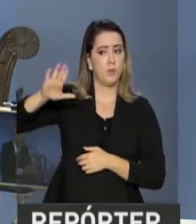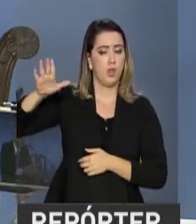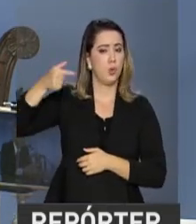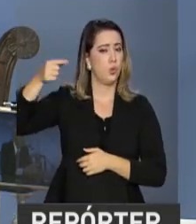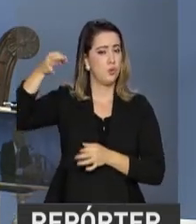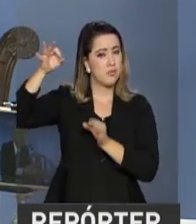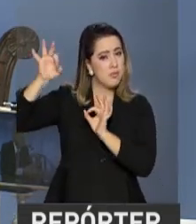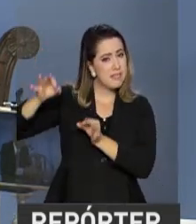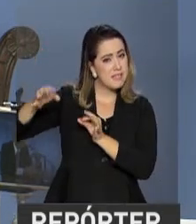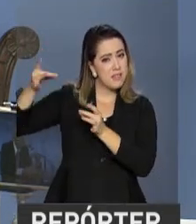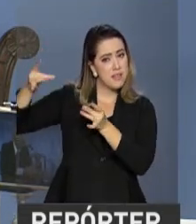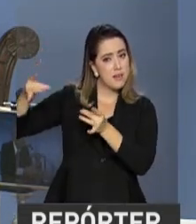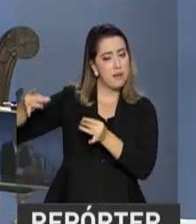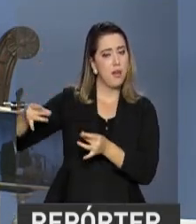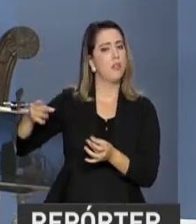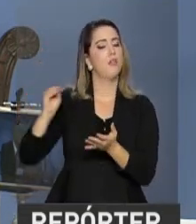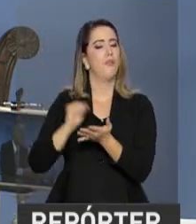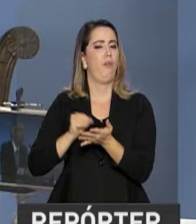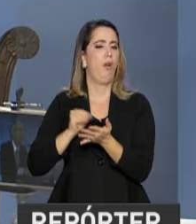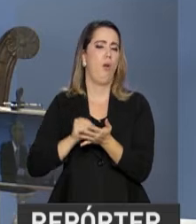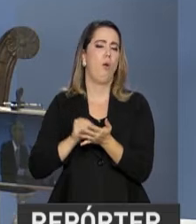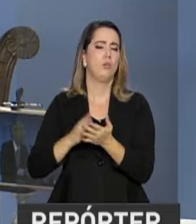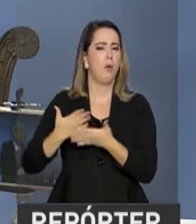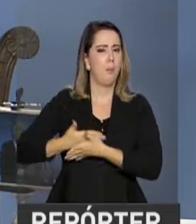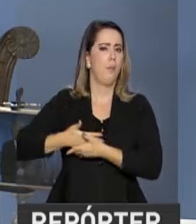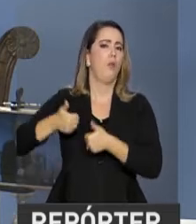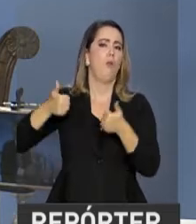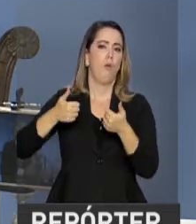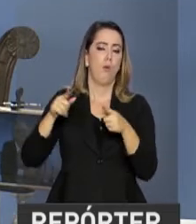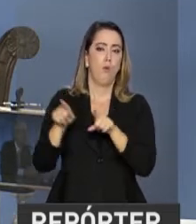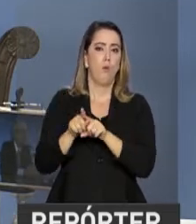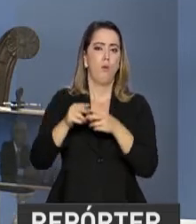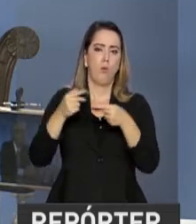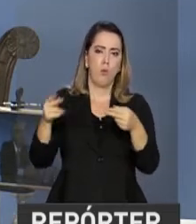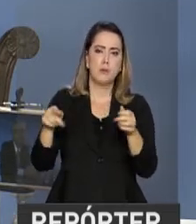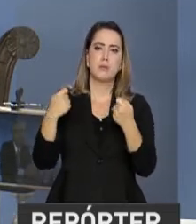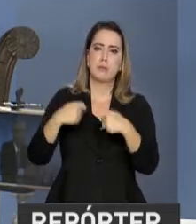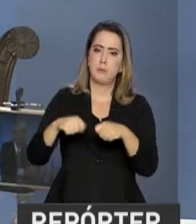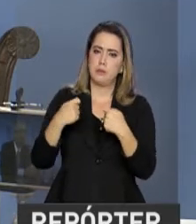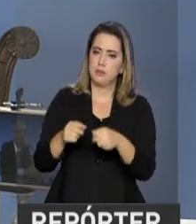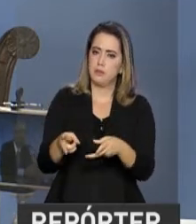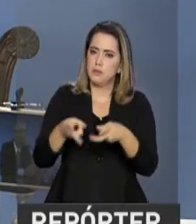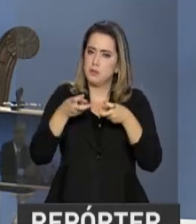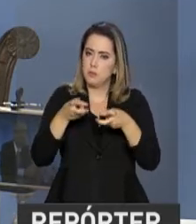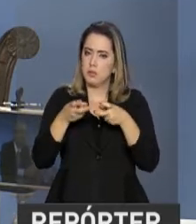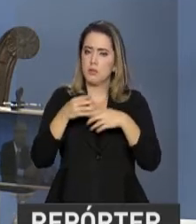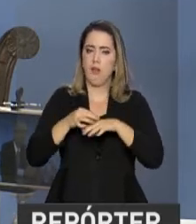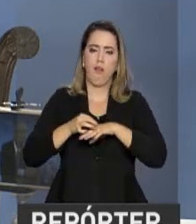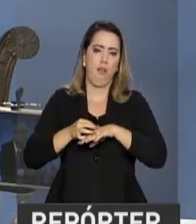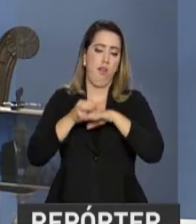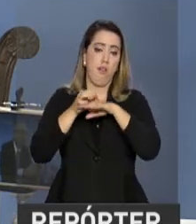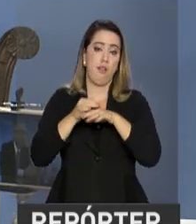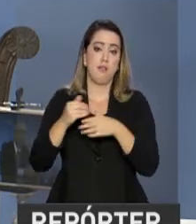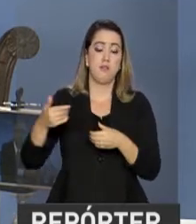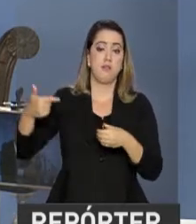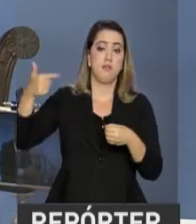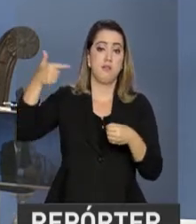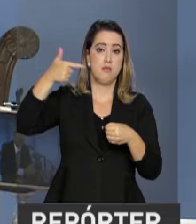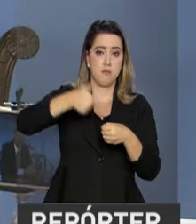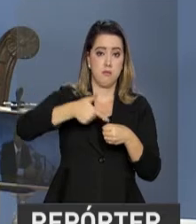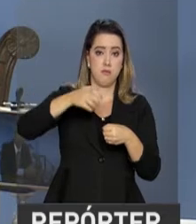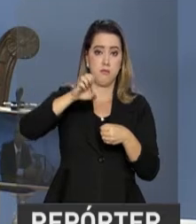completa e não apresentar uma oferta melhorada para que os produtos mais sensíveis notadamente carnes e etanol